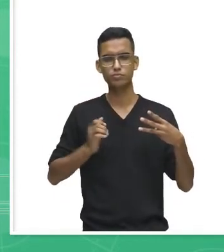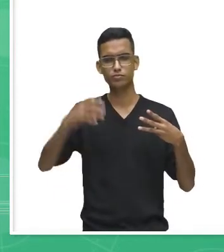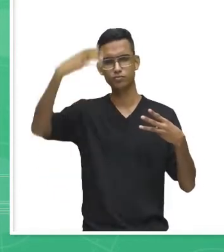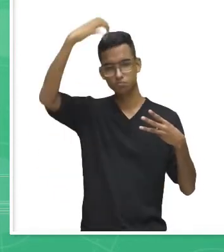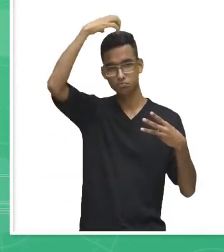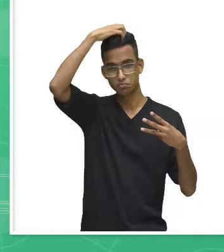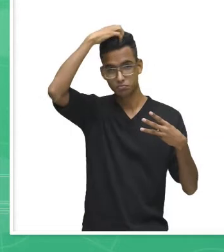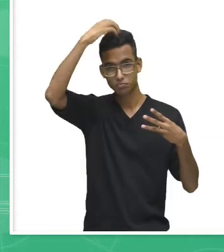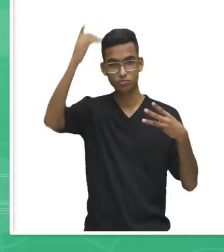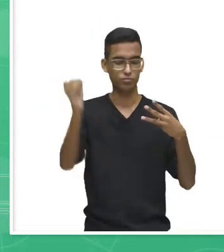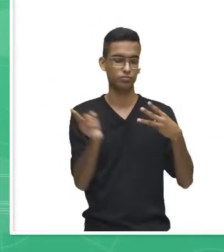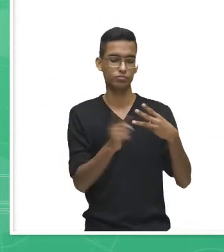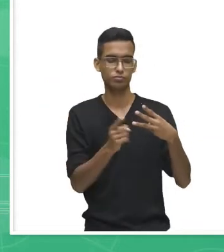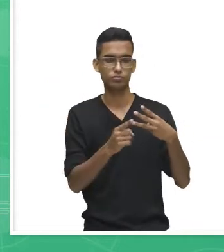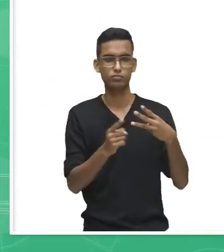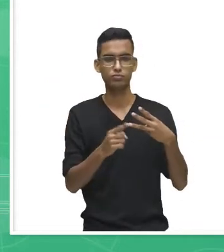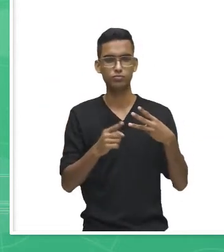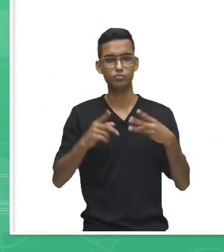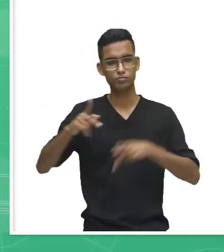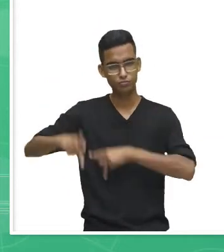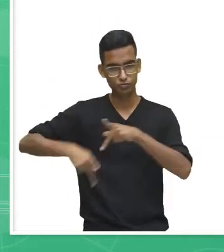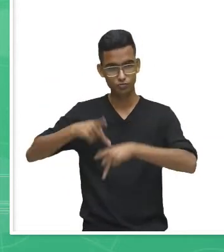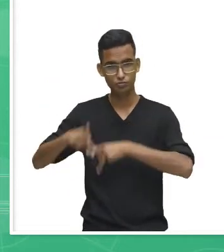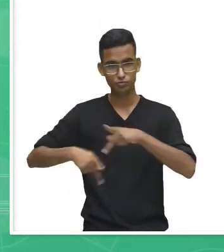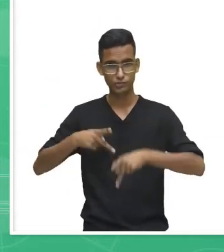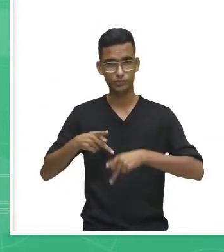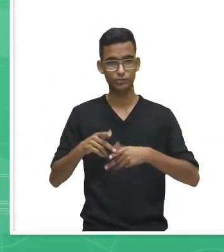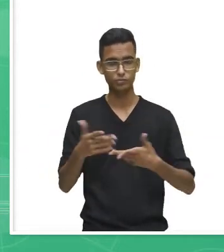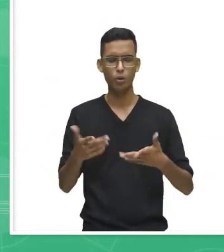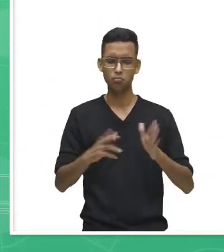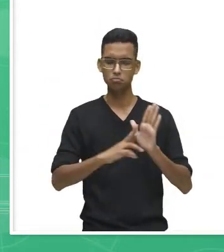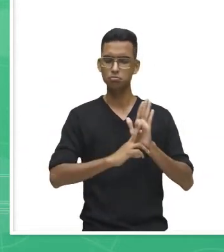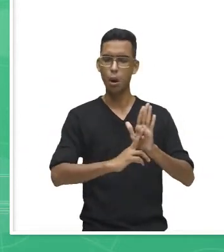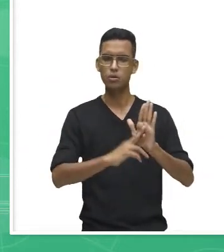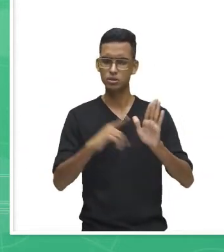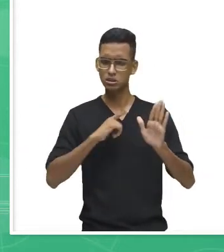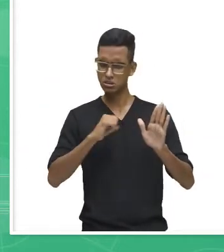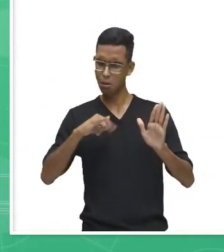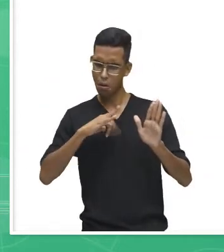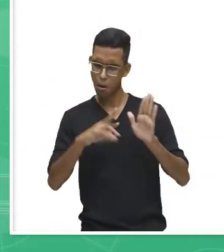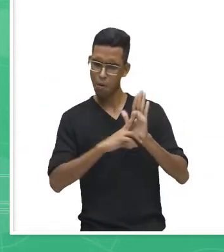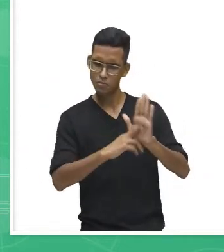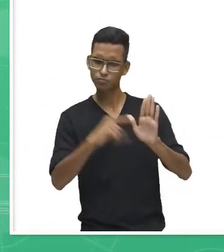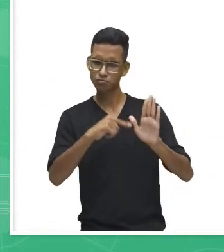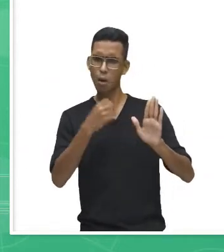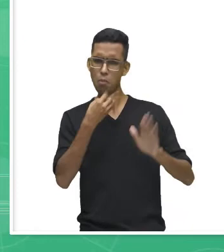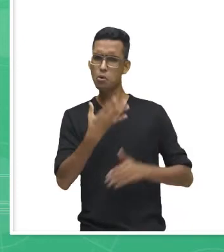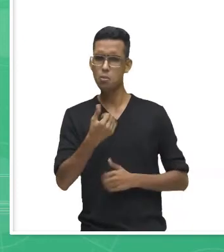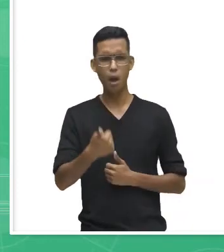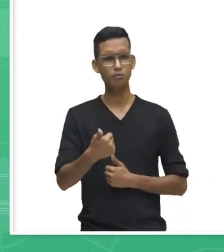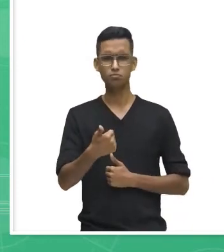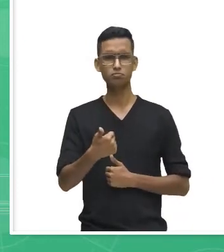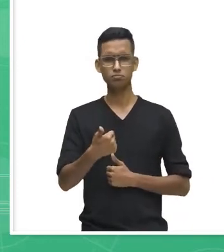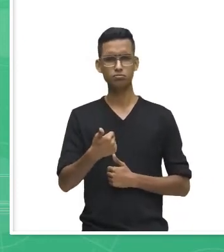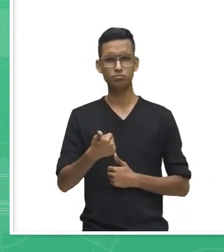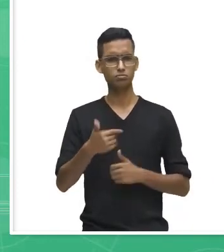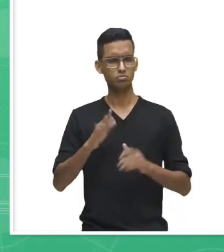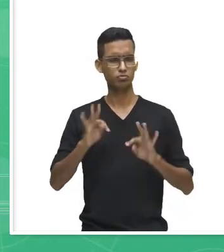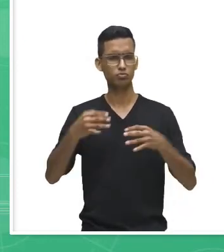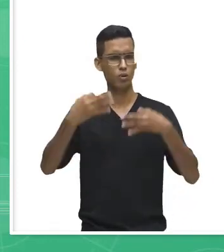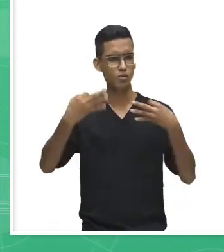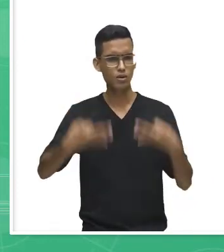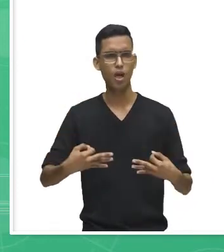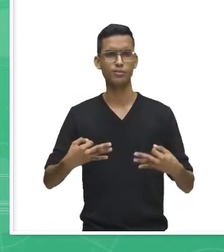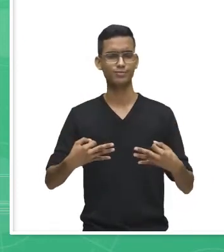aí tudo bem, se havia representantes ali dos três estados, estava tudo certo, não é?